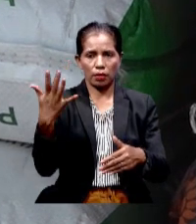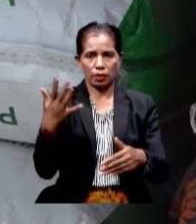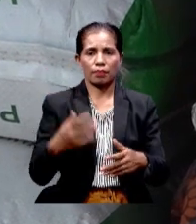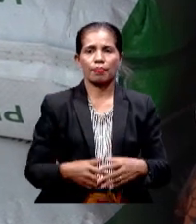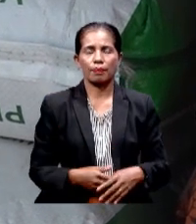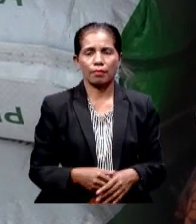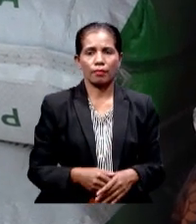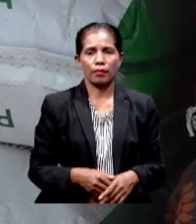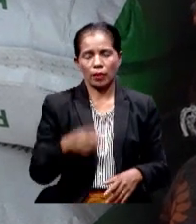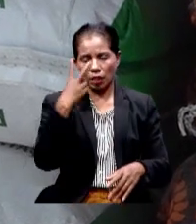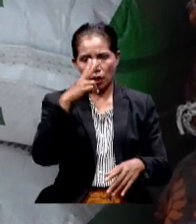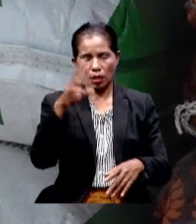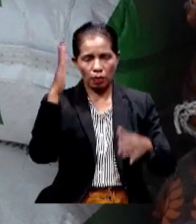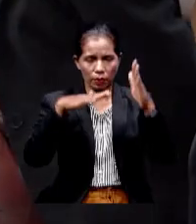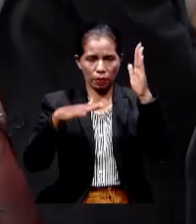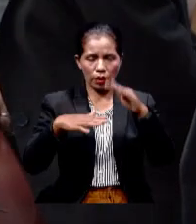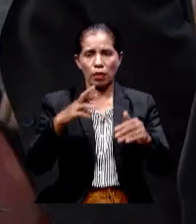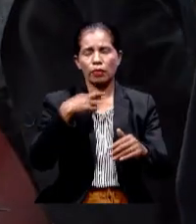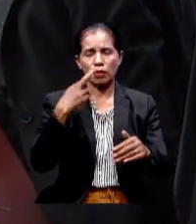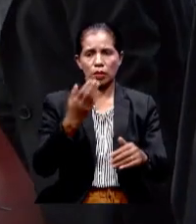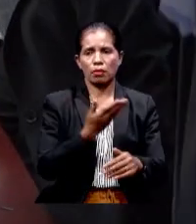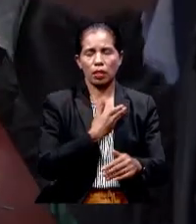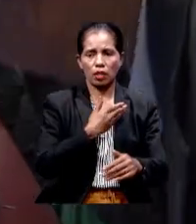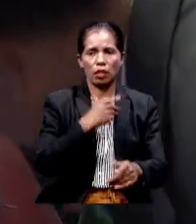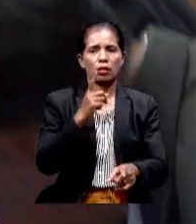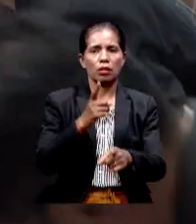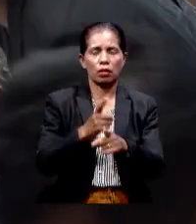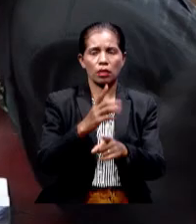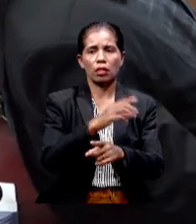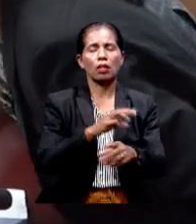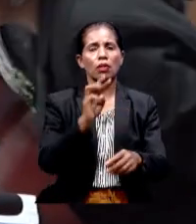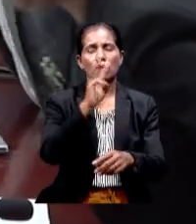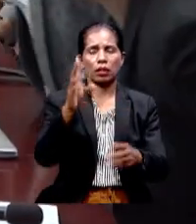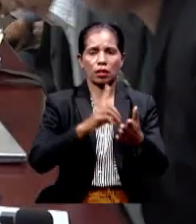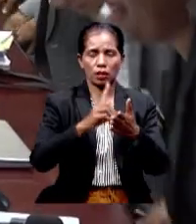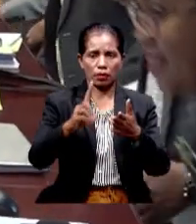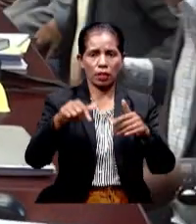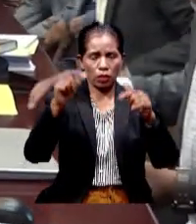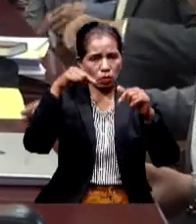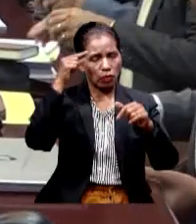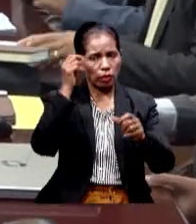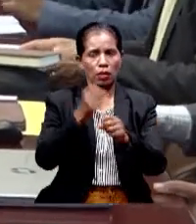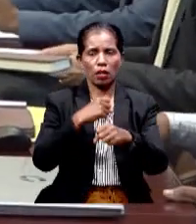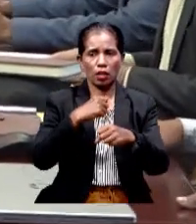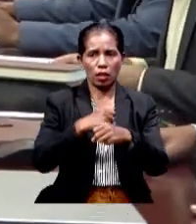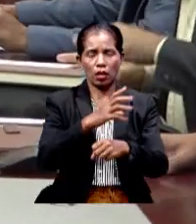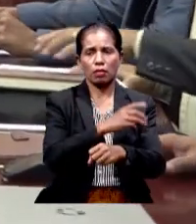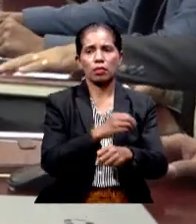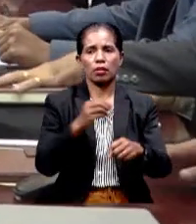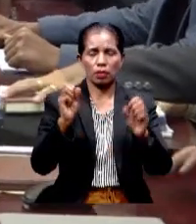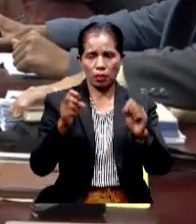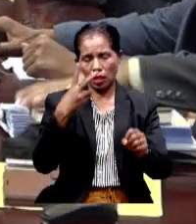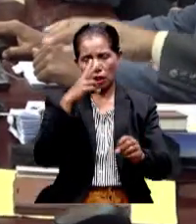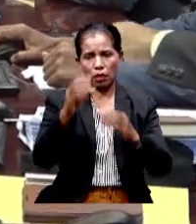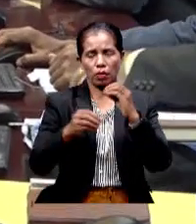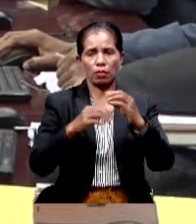nulu. Hareba problema folin fos nebe sai makas e a quarta semana ne governo halo ona medida intervenção li